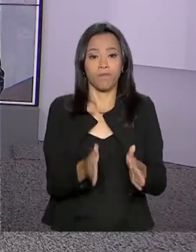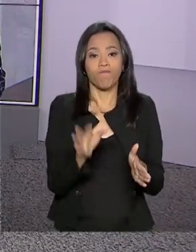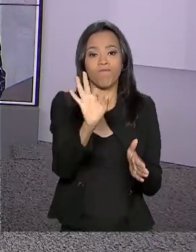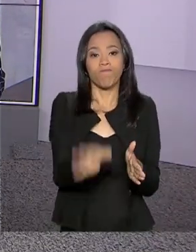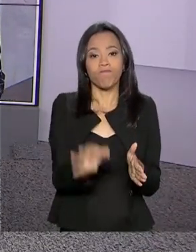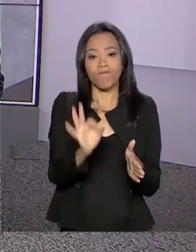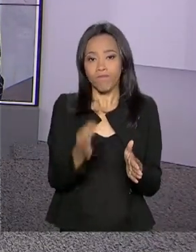Obrigada pela sua participação.